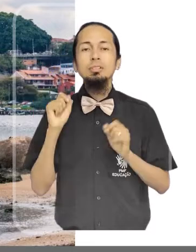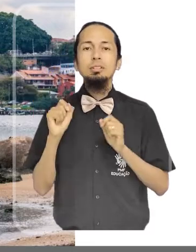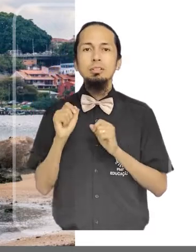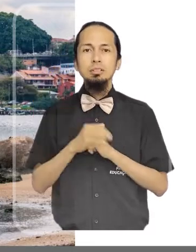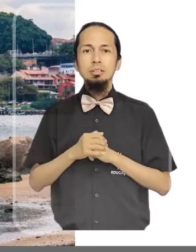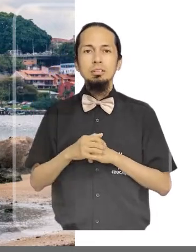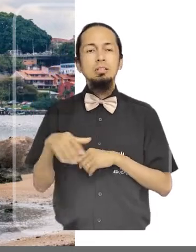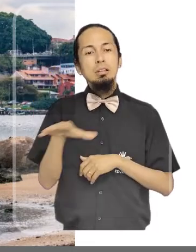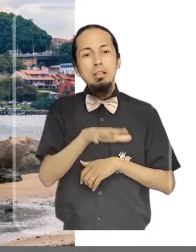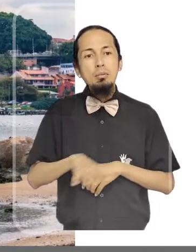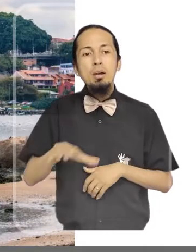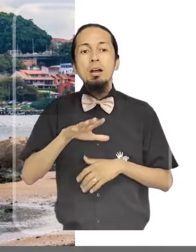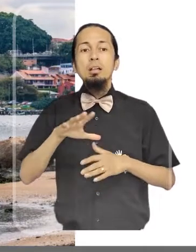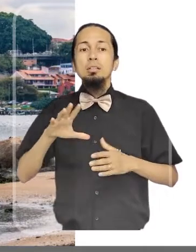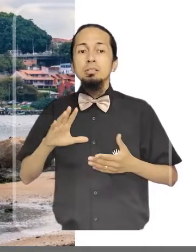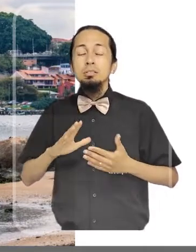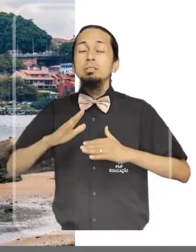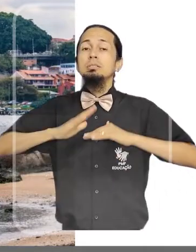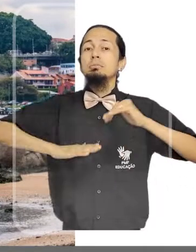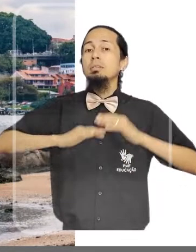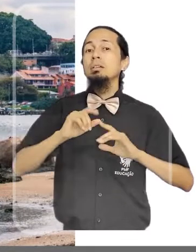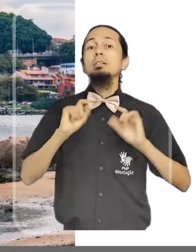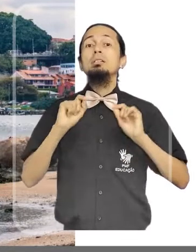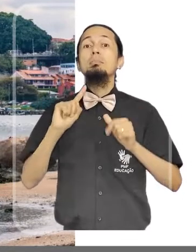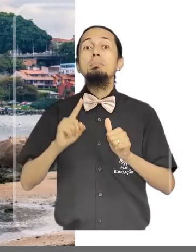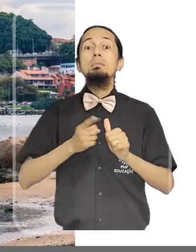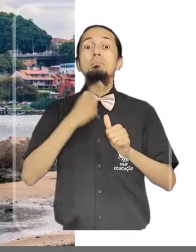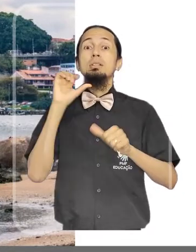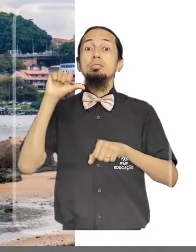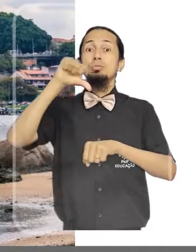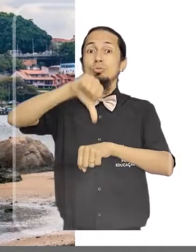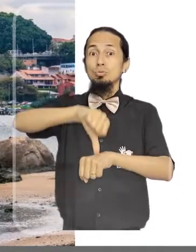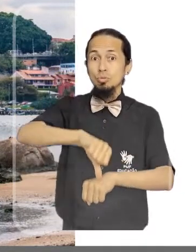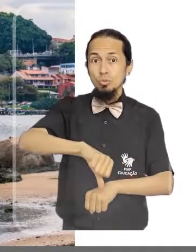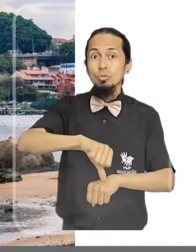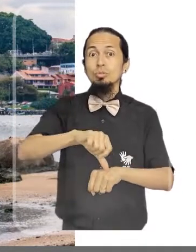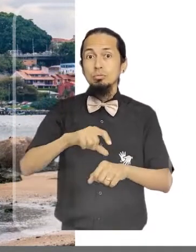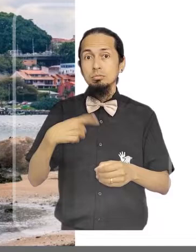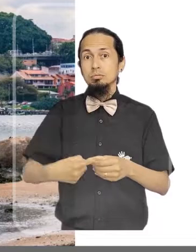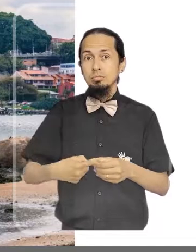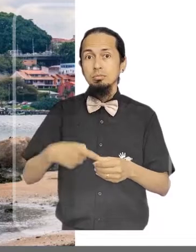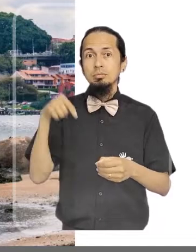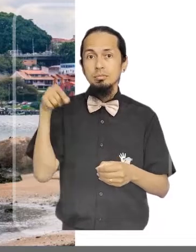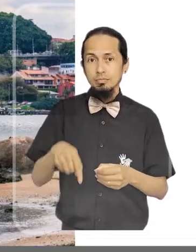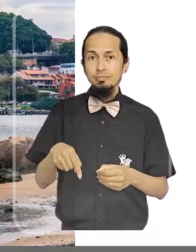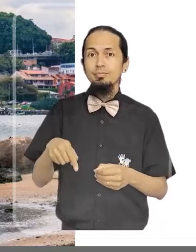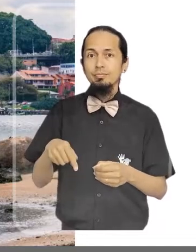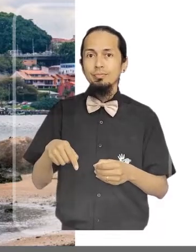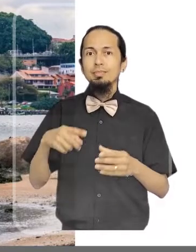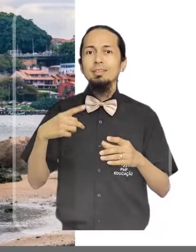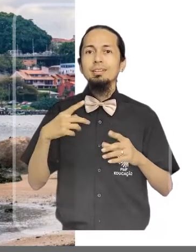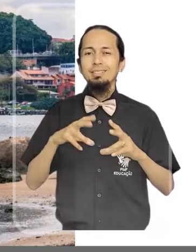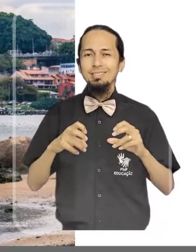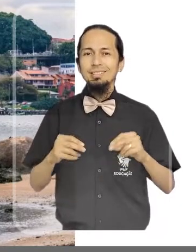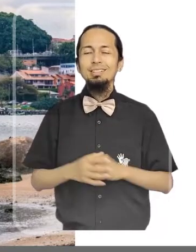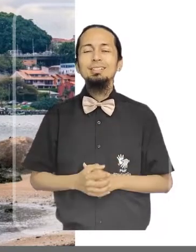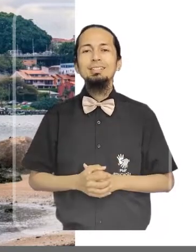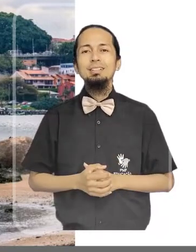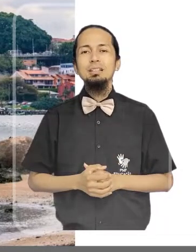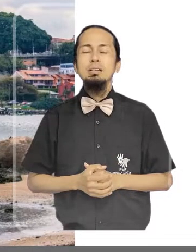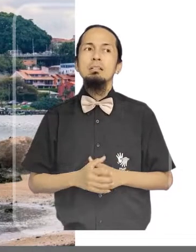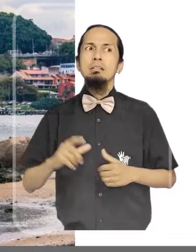distrito representa o local de implantação do primeiro núcleo urbano do município, portanto, retrata diferentes fases